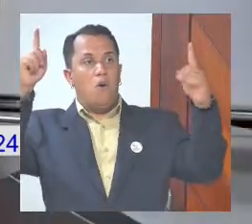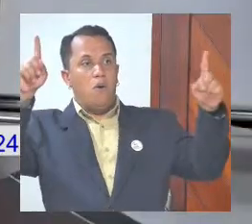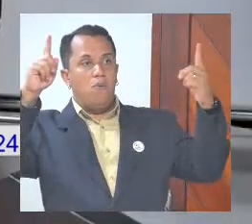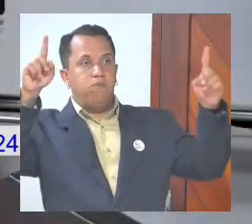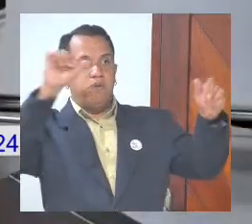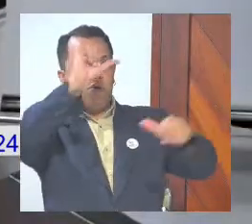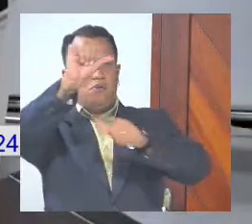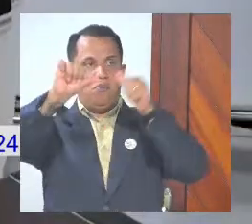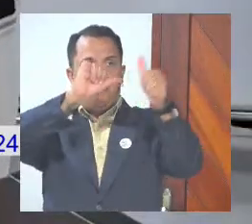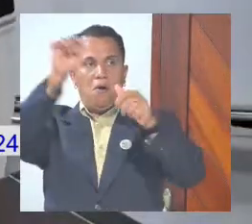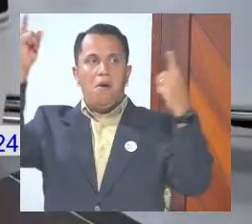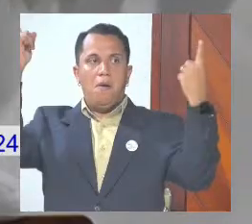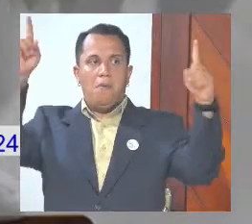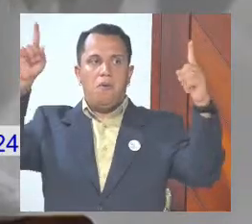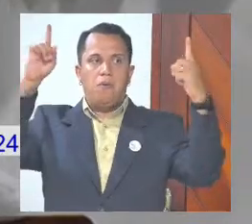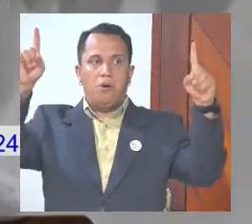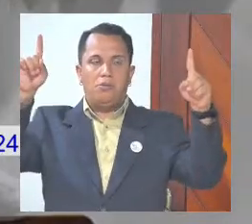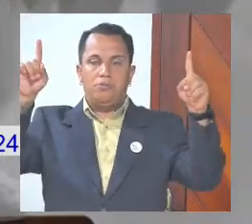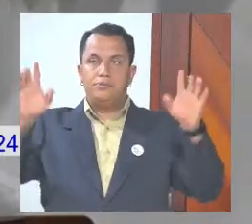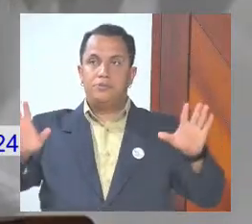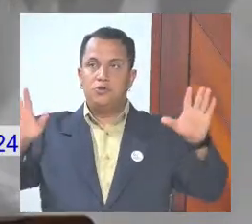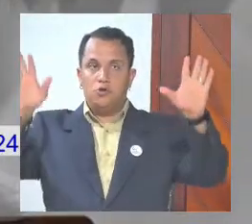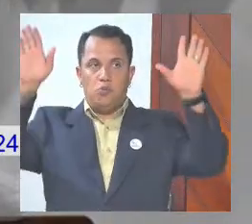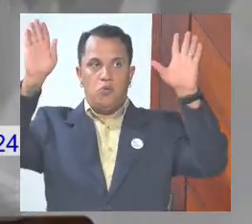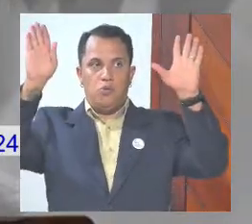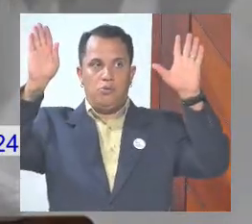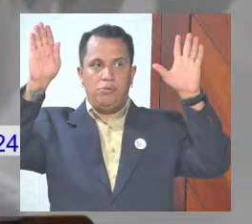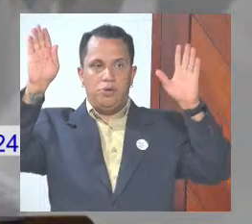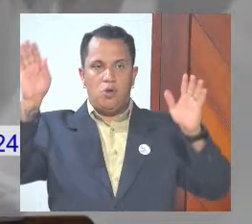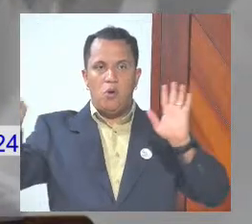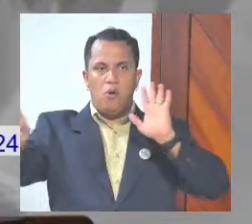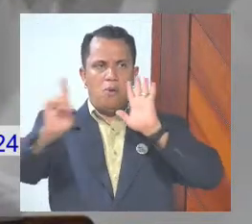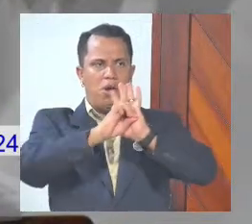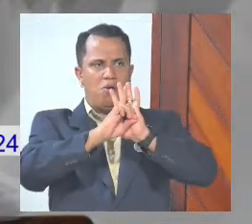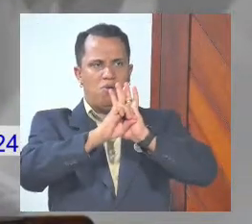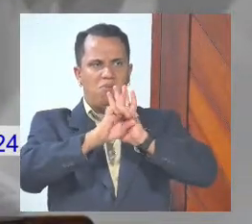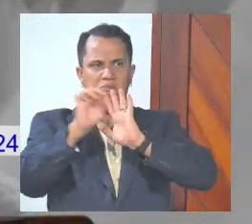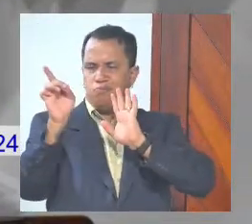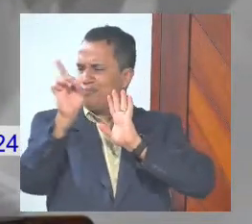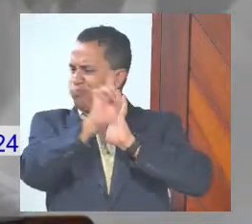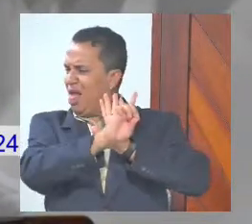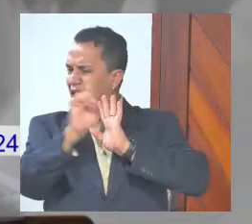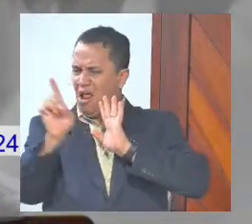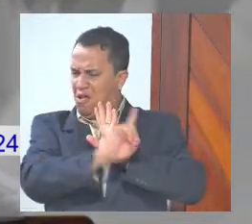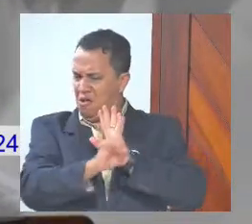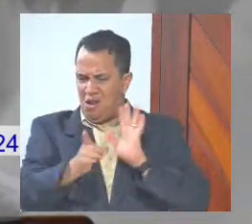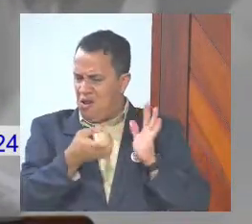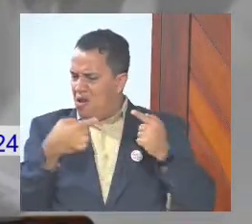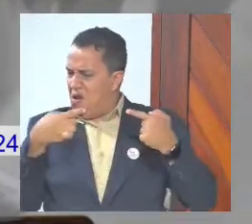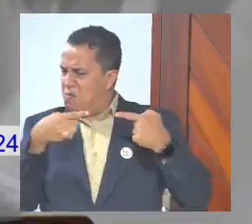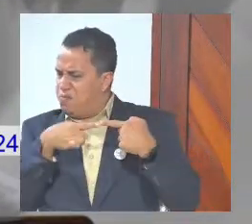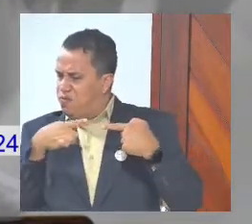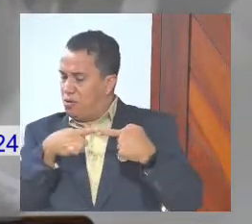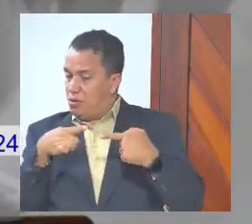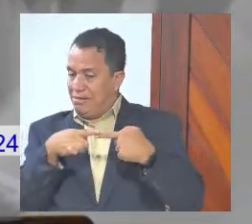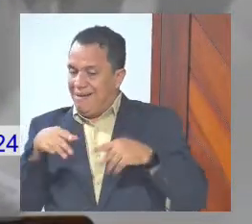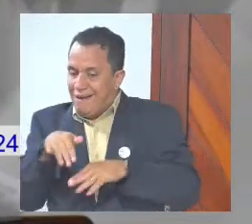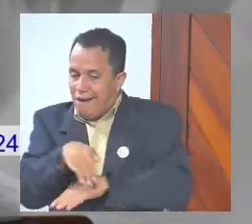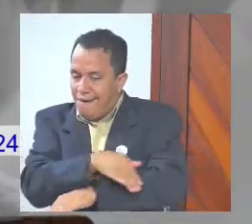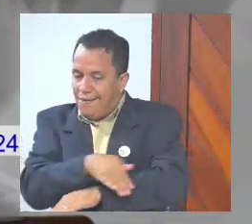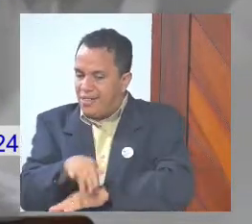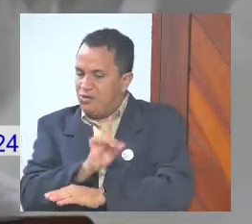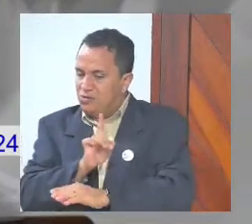de manifestação pacífica e ordeira. Não concordo que se vá às